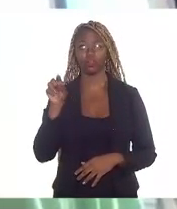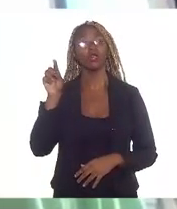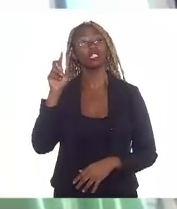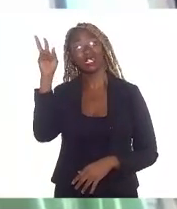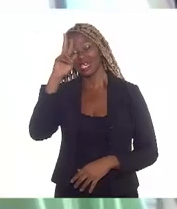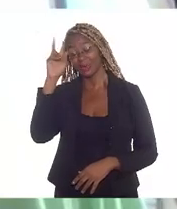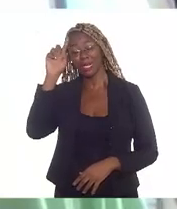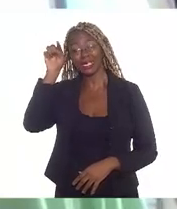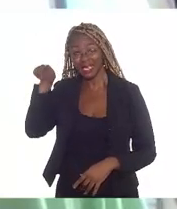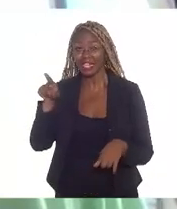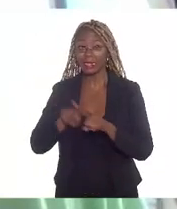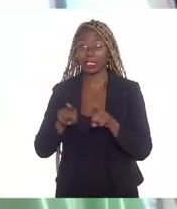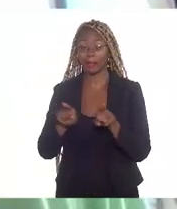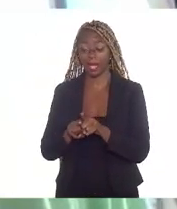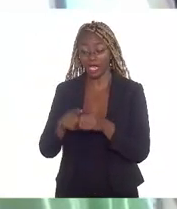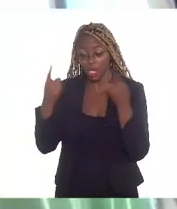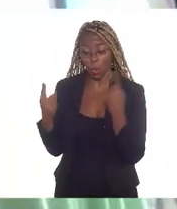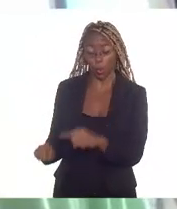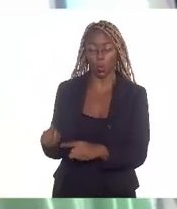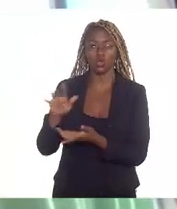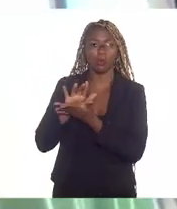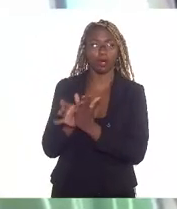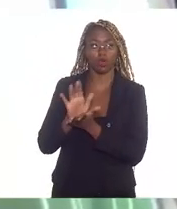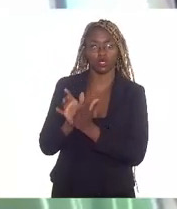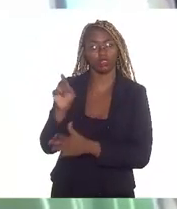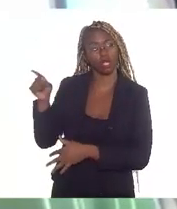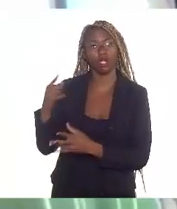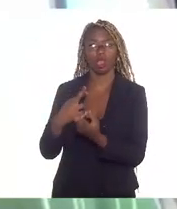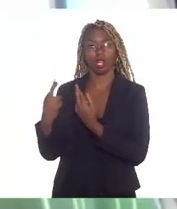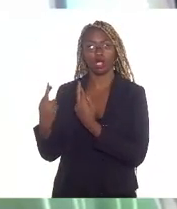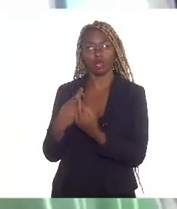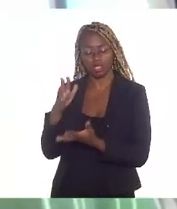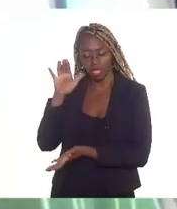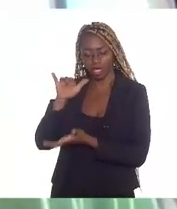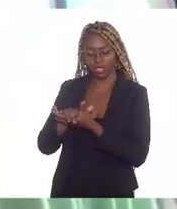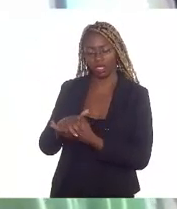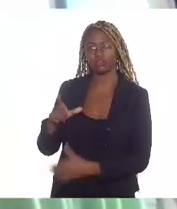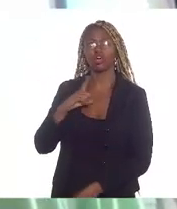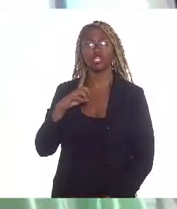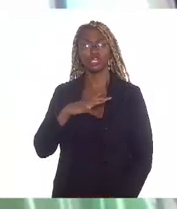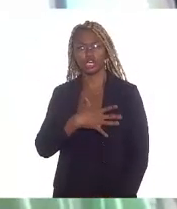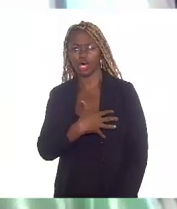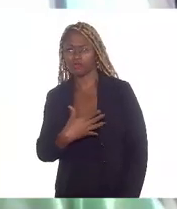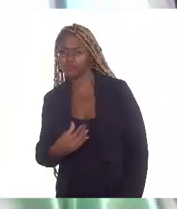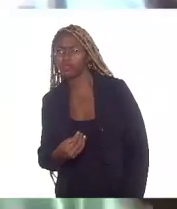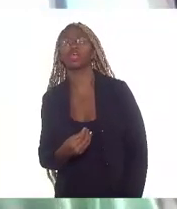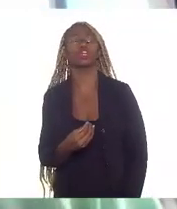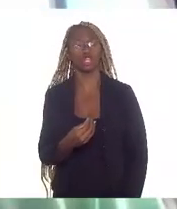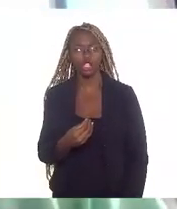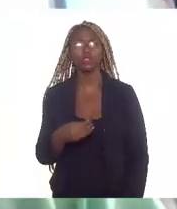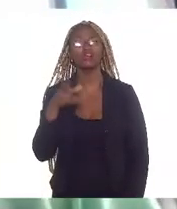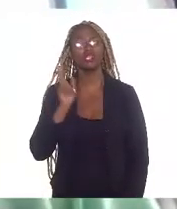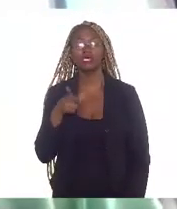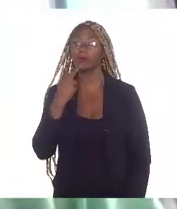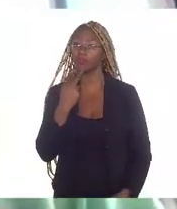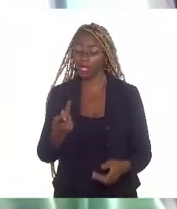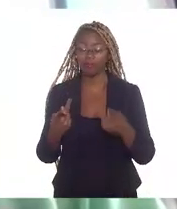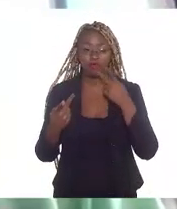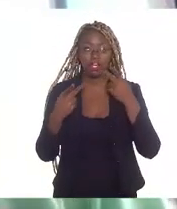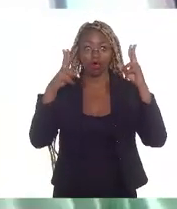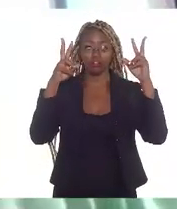Ele tinha uma relação com seu companheiro, tinha filhos adotados, e tratava sempre disso com